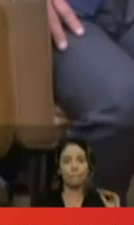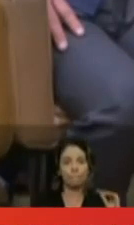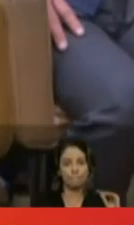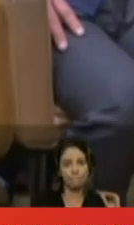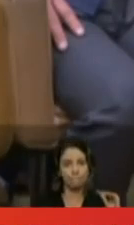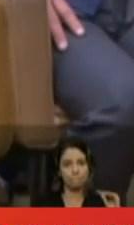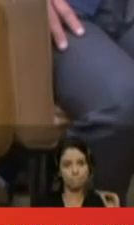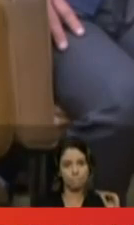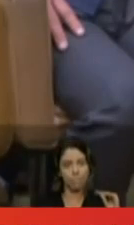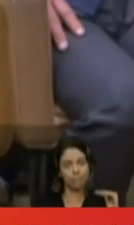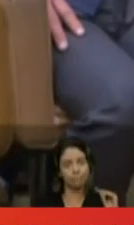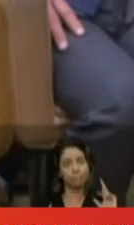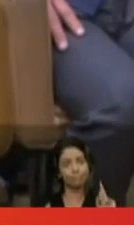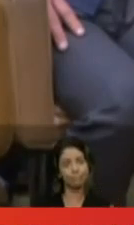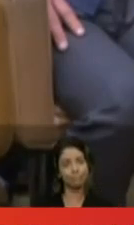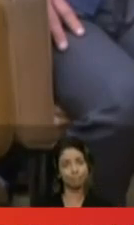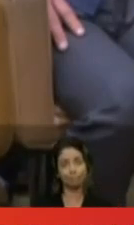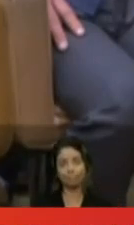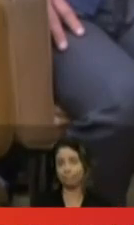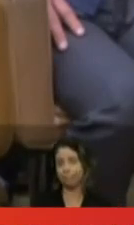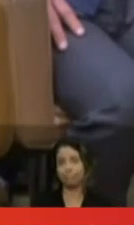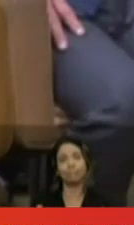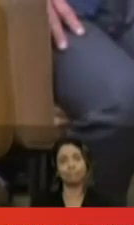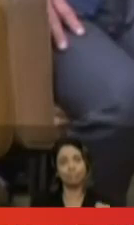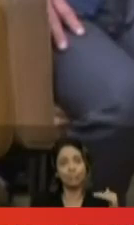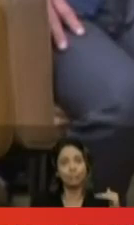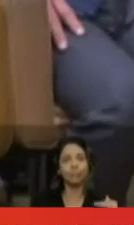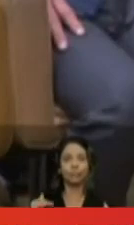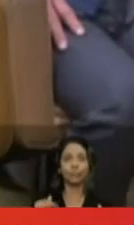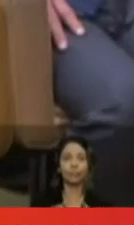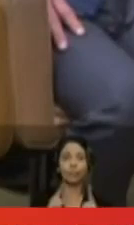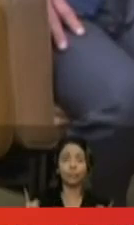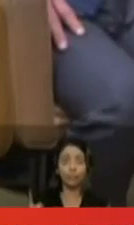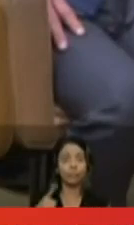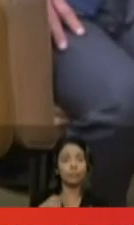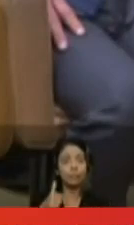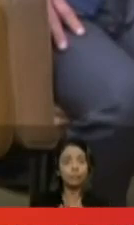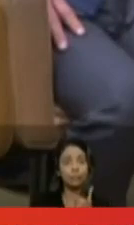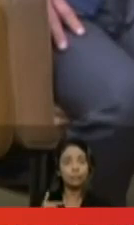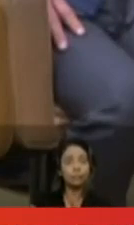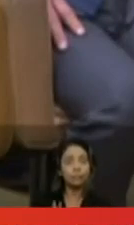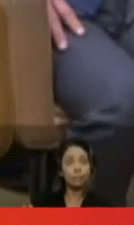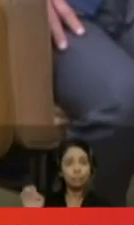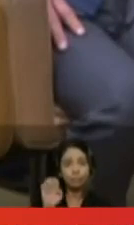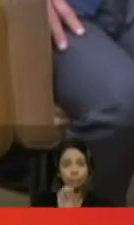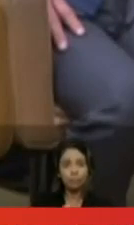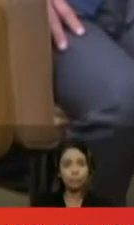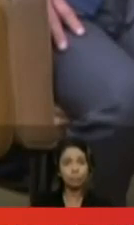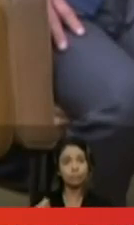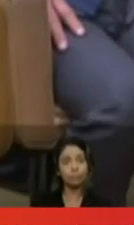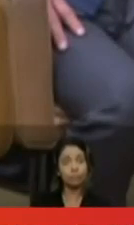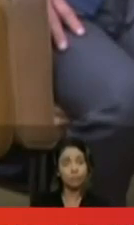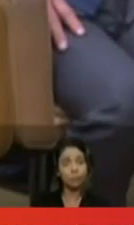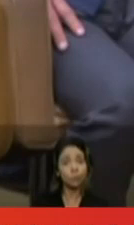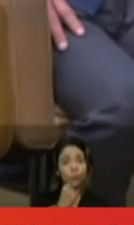perfeito. Nem o judiciário é perfeito. O judiciário brasileiro, o Estado brasileiro, tem diversos vícios, tem diversos problemas desde